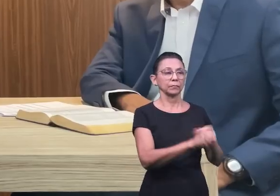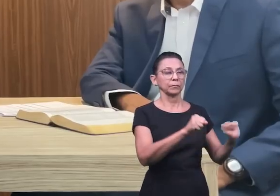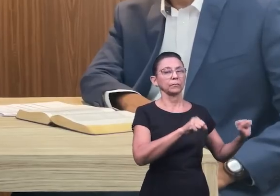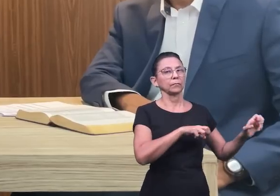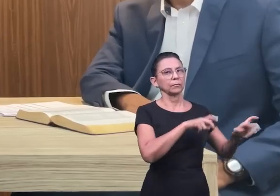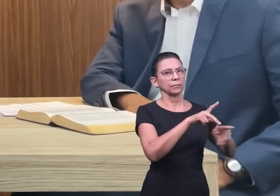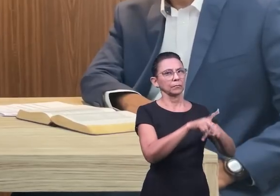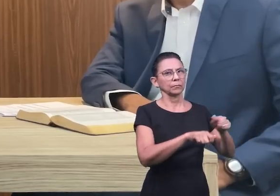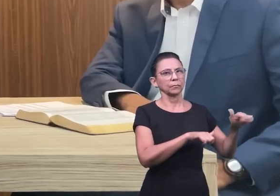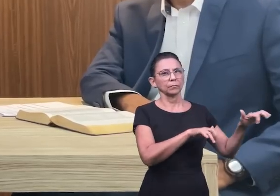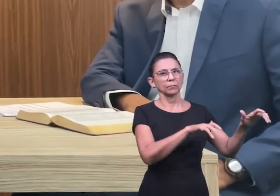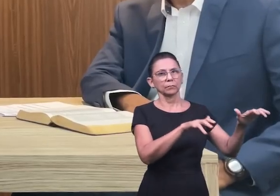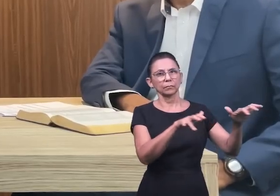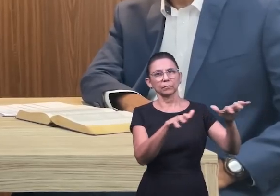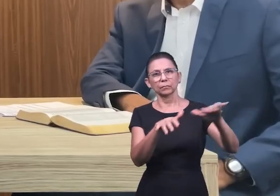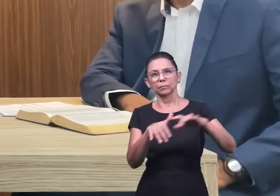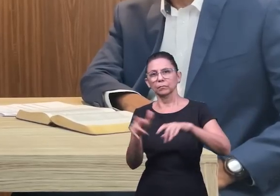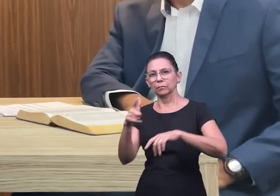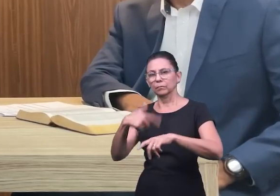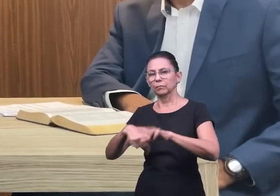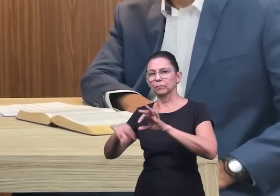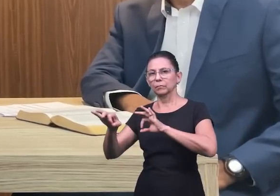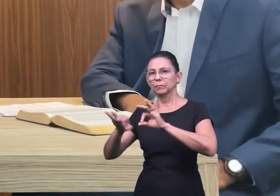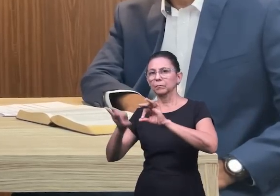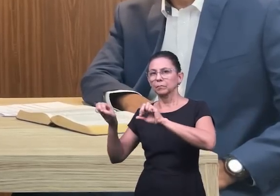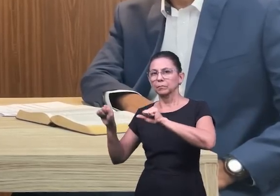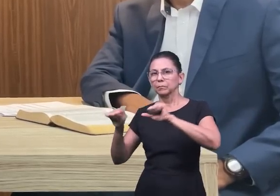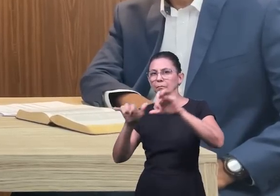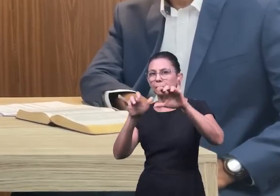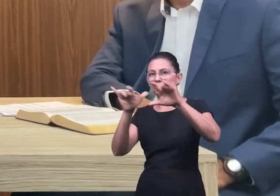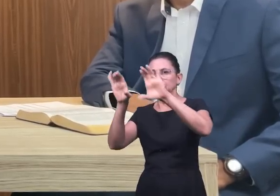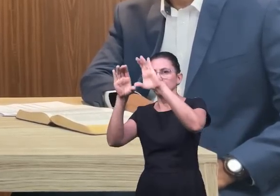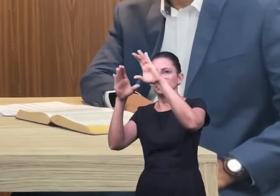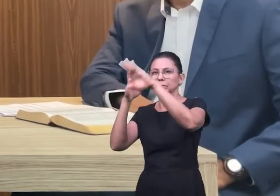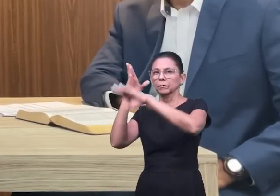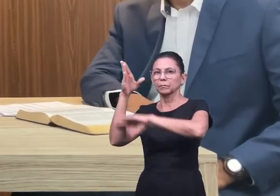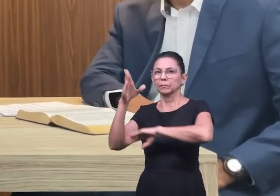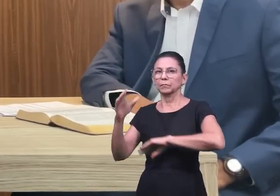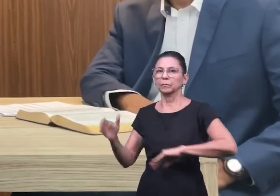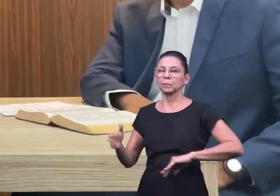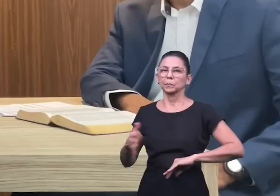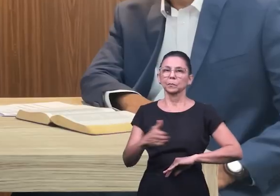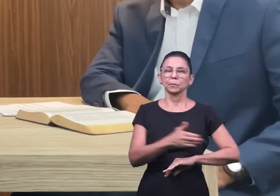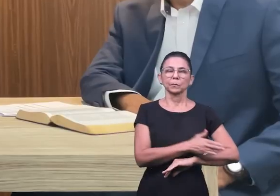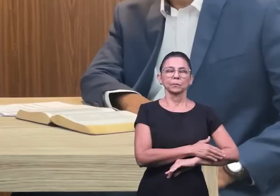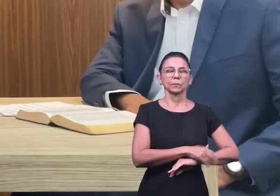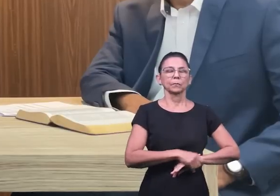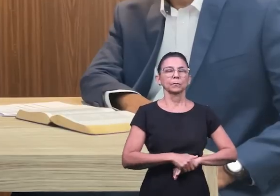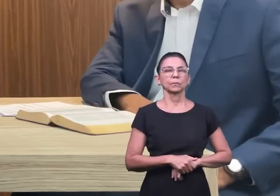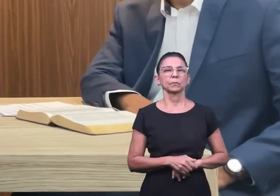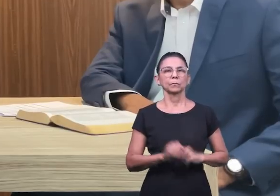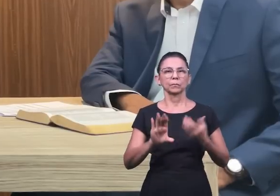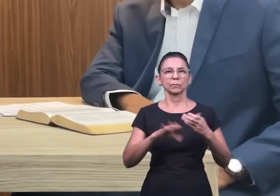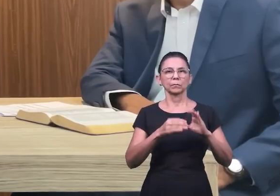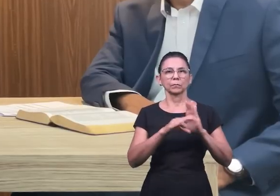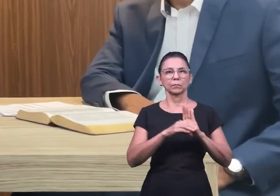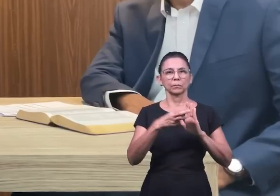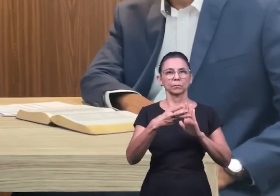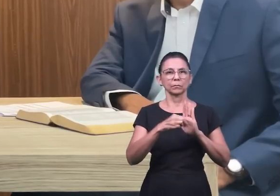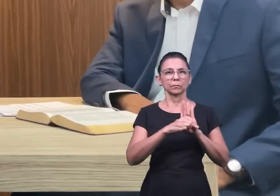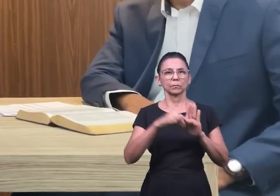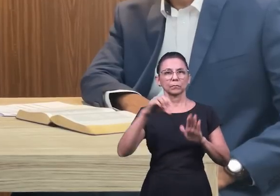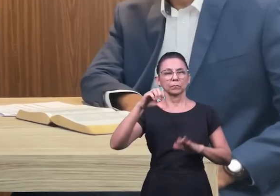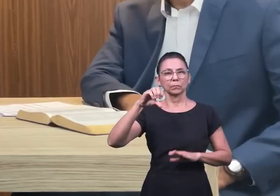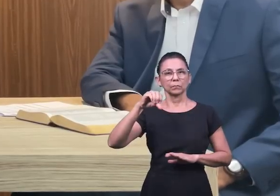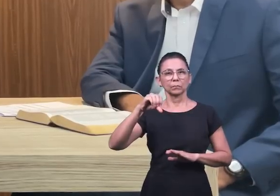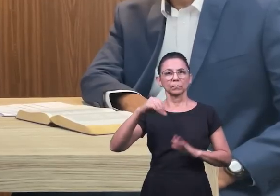no Egito, né? Verdade. Na praga da noite, da escuridão, né? Egito na escuridão, o povo de Israel com luz, se preparando